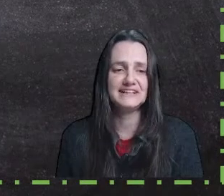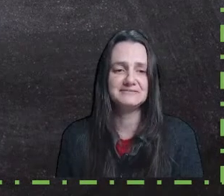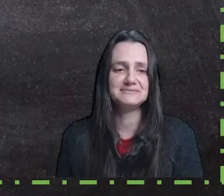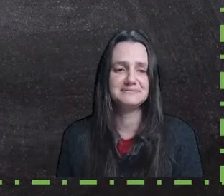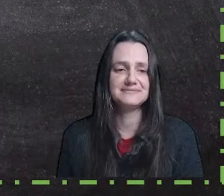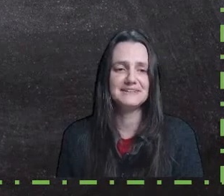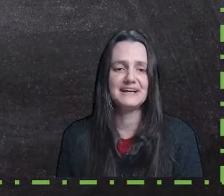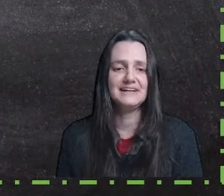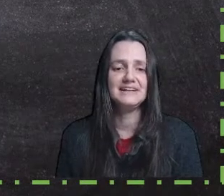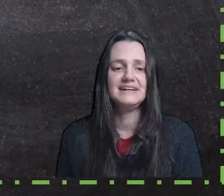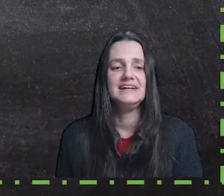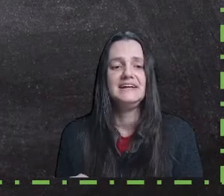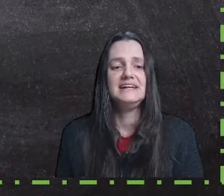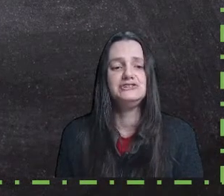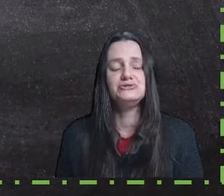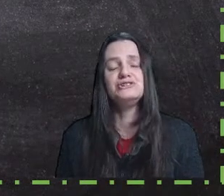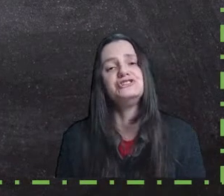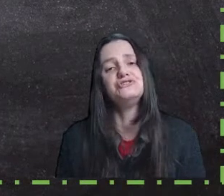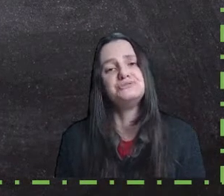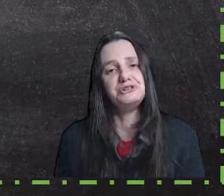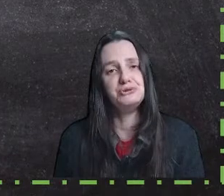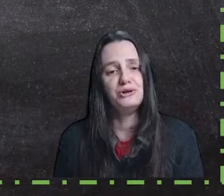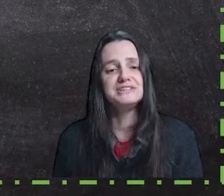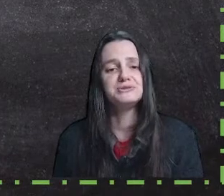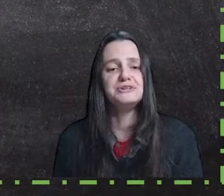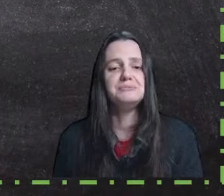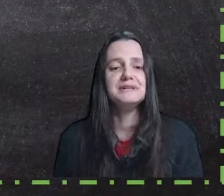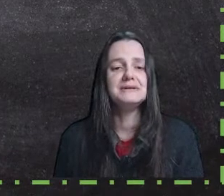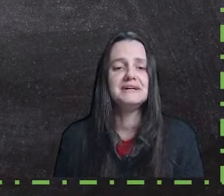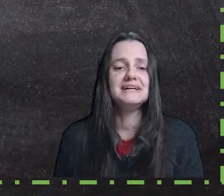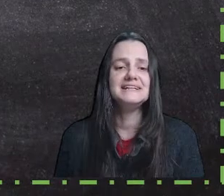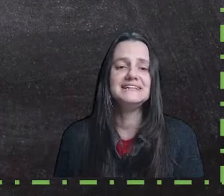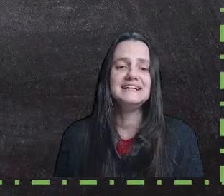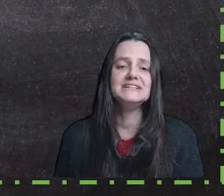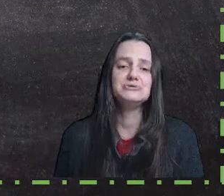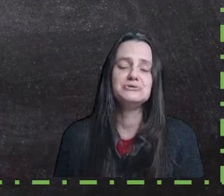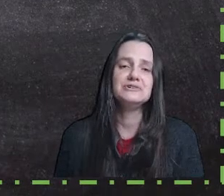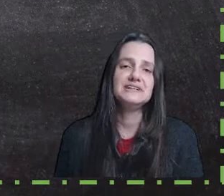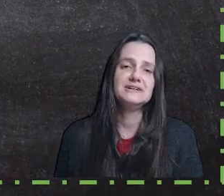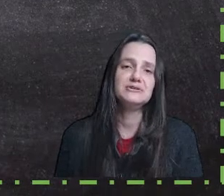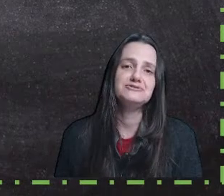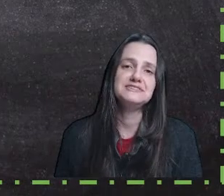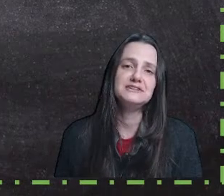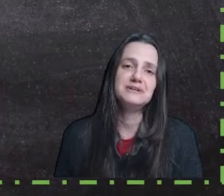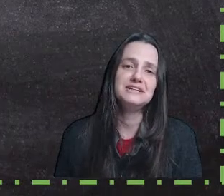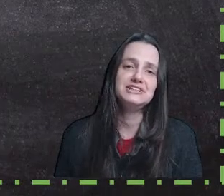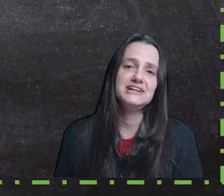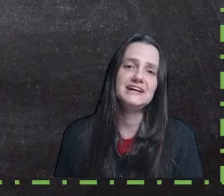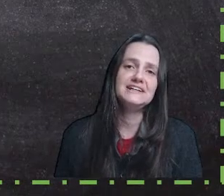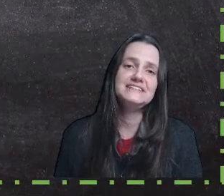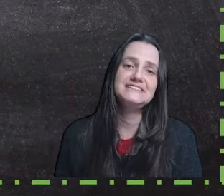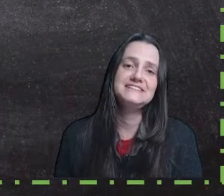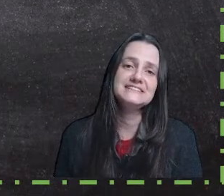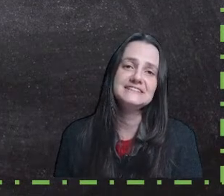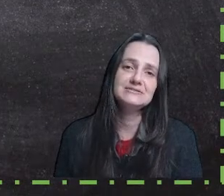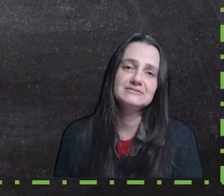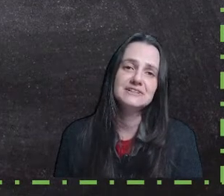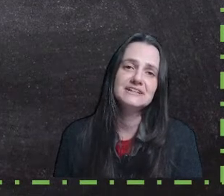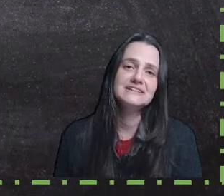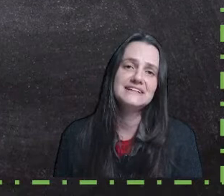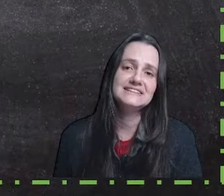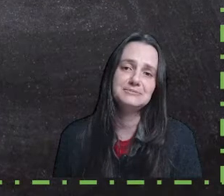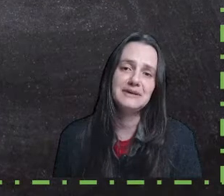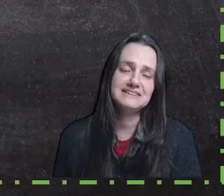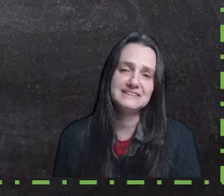cidade de Curaçao, tá? Em julho de 2002, o IBAMA ele decretou oficialmente a